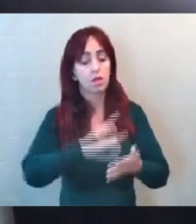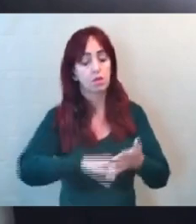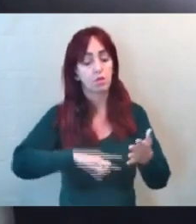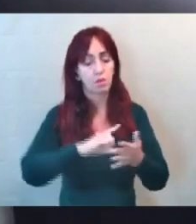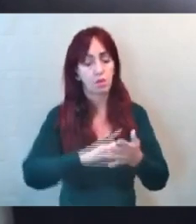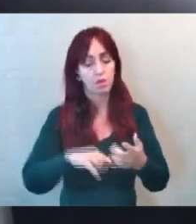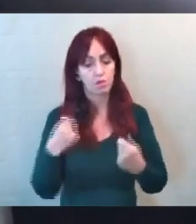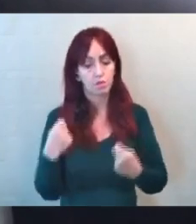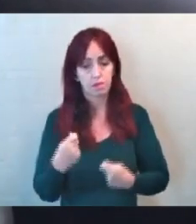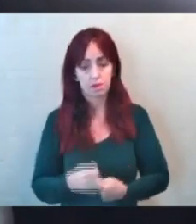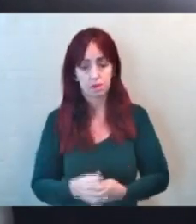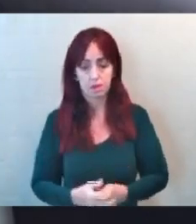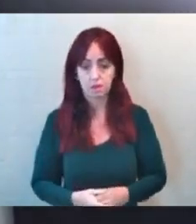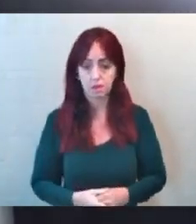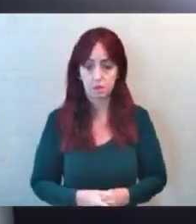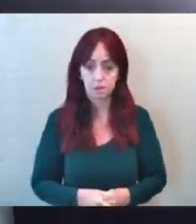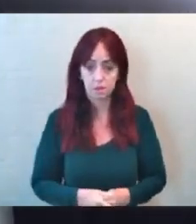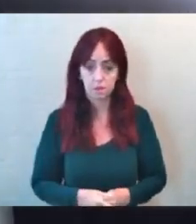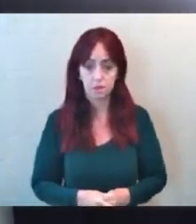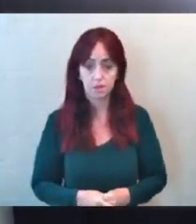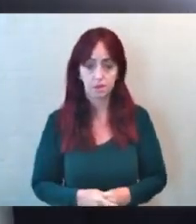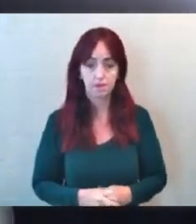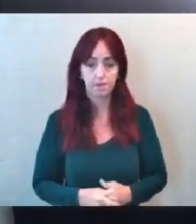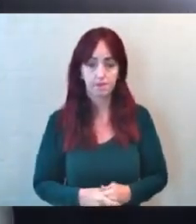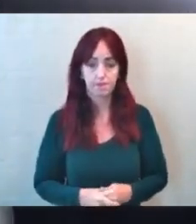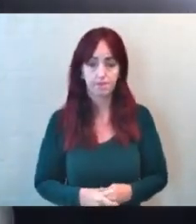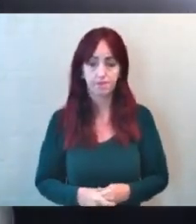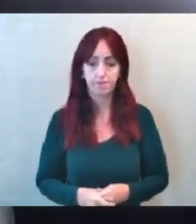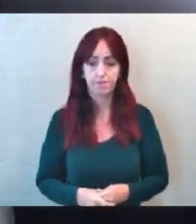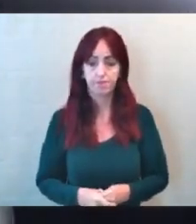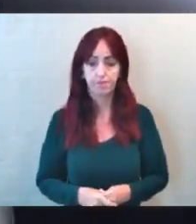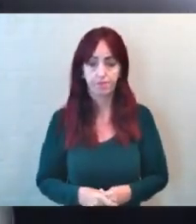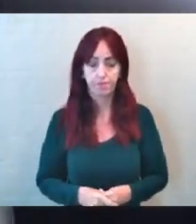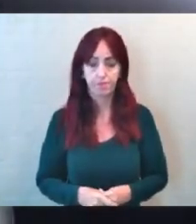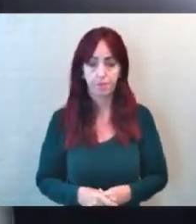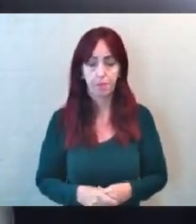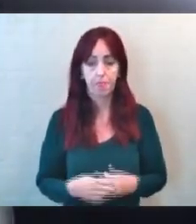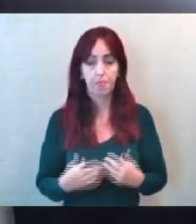A documentação necessária. Então, estes ônibus,